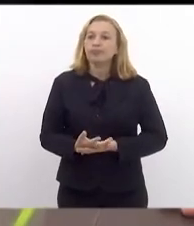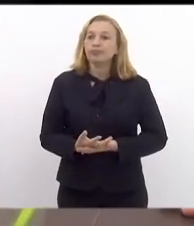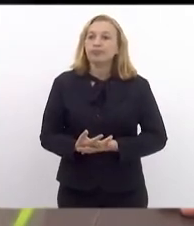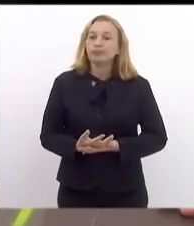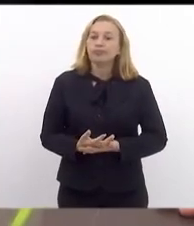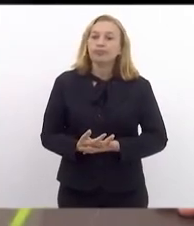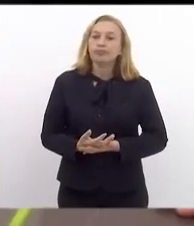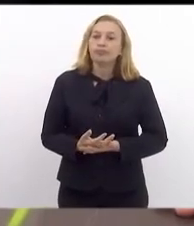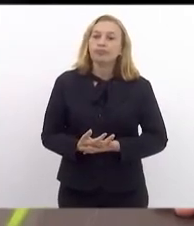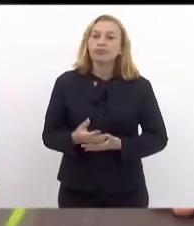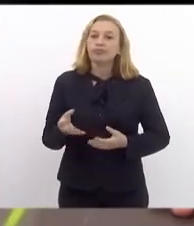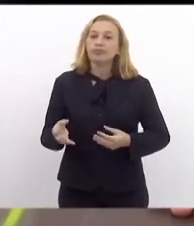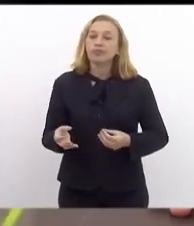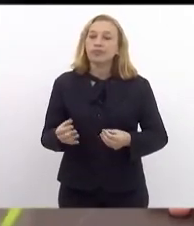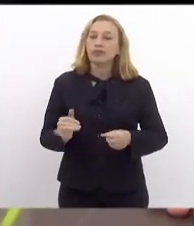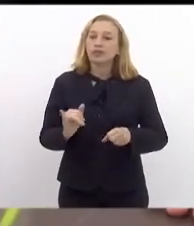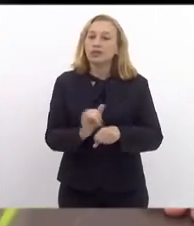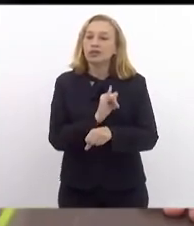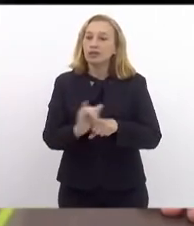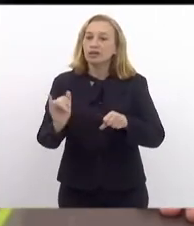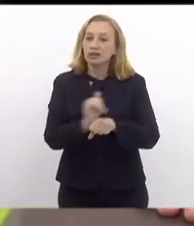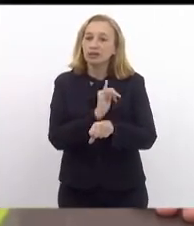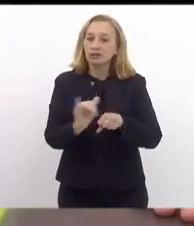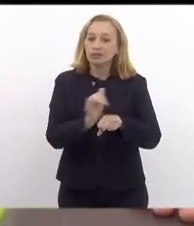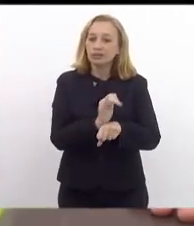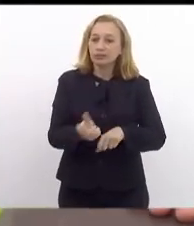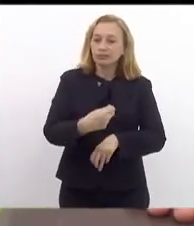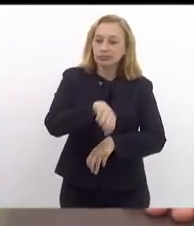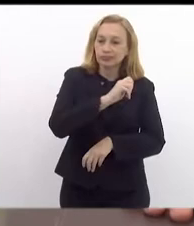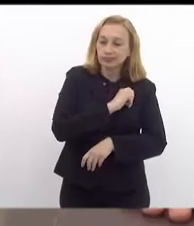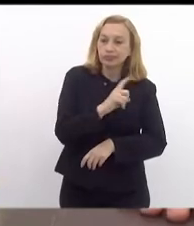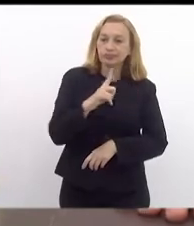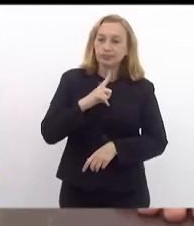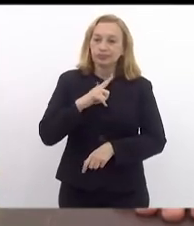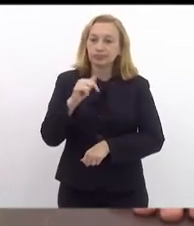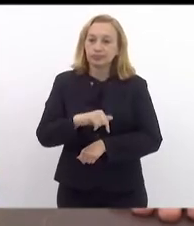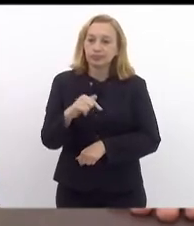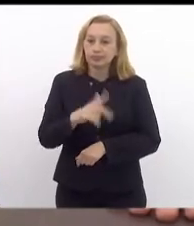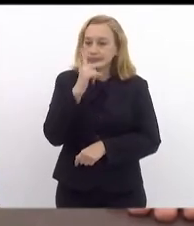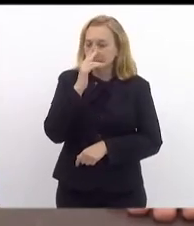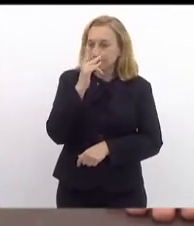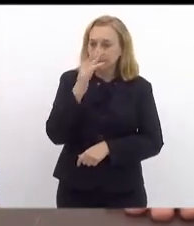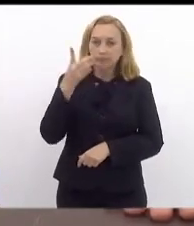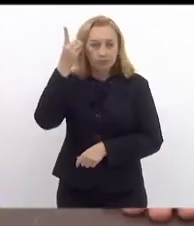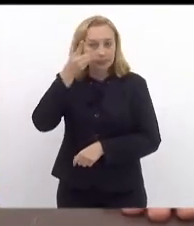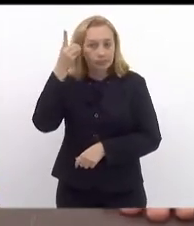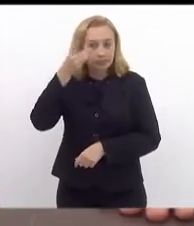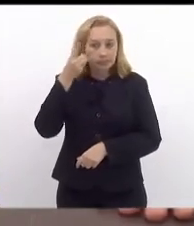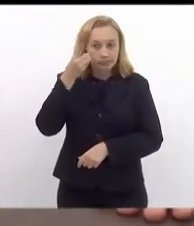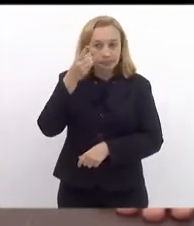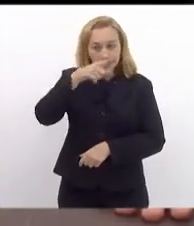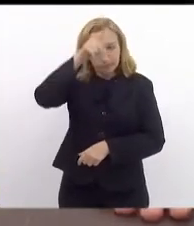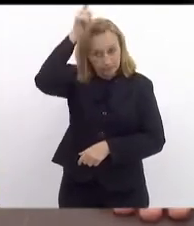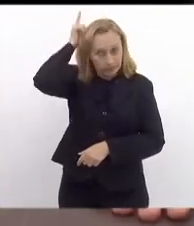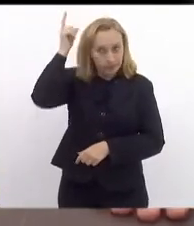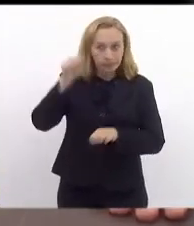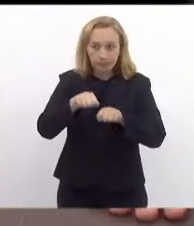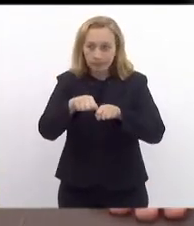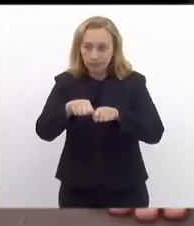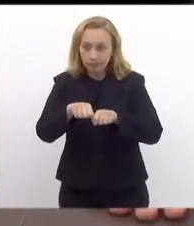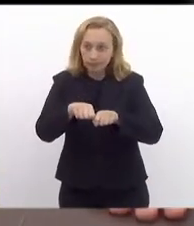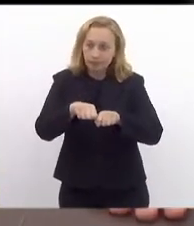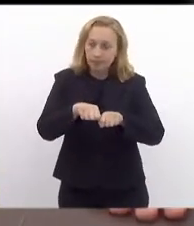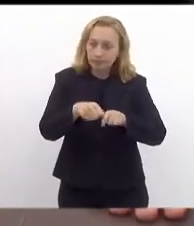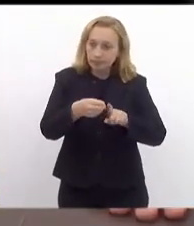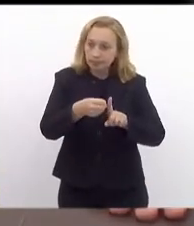da extensão um benefício fiscal é o que a gente tem aqui ao que me parece que tá duas Paulo é a tentativa de extensão